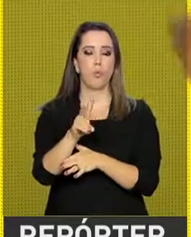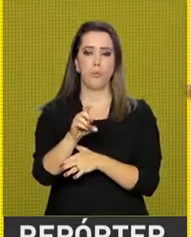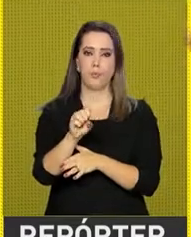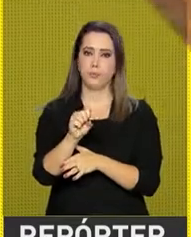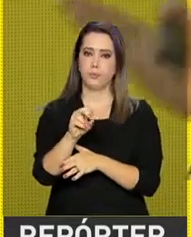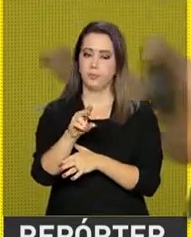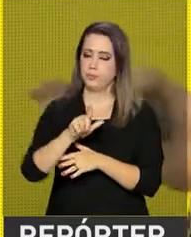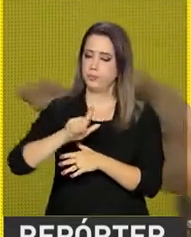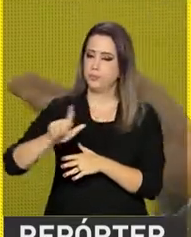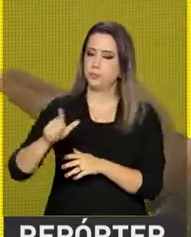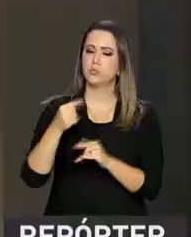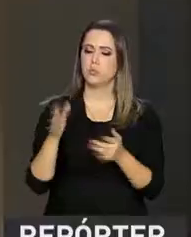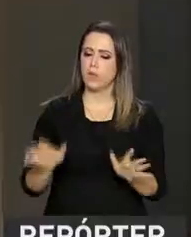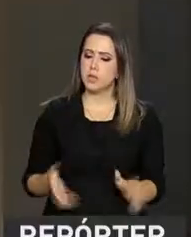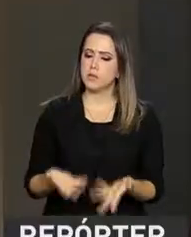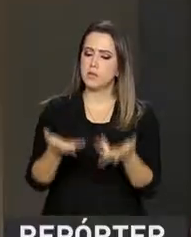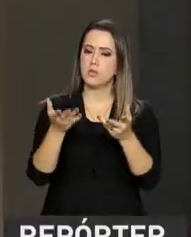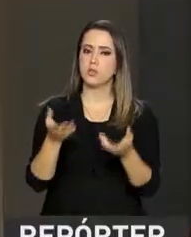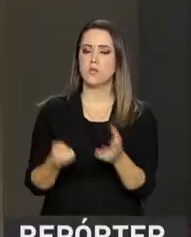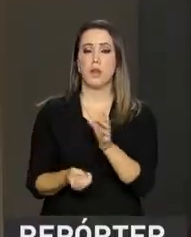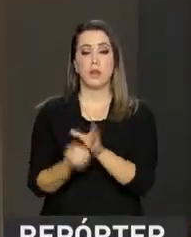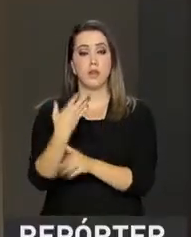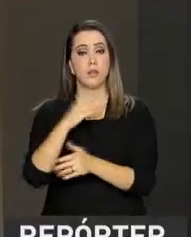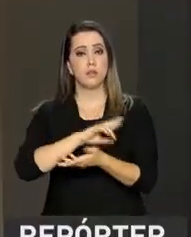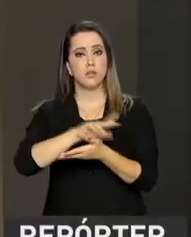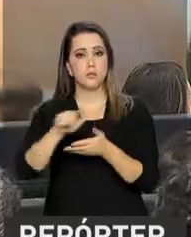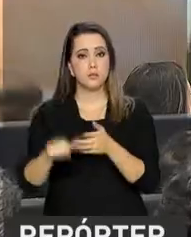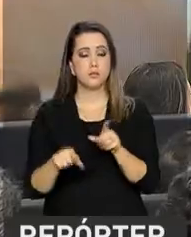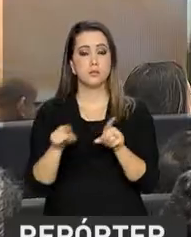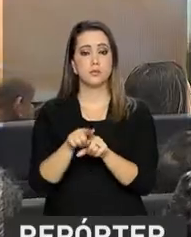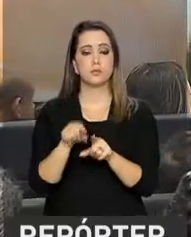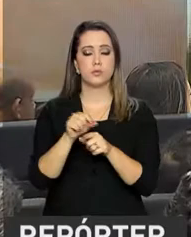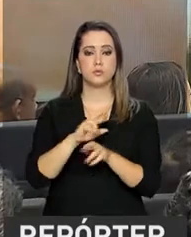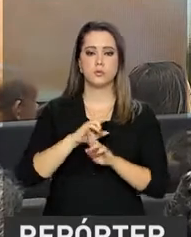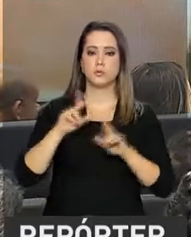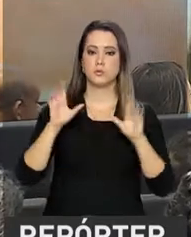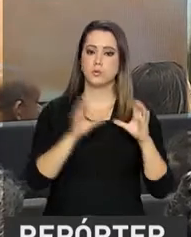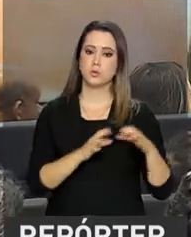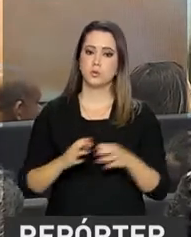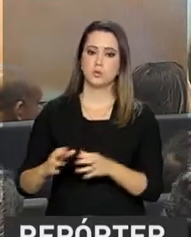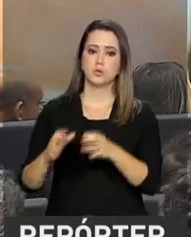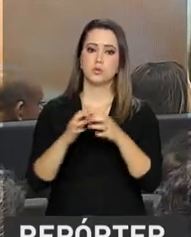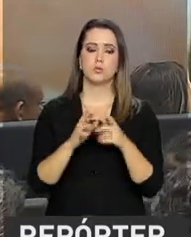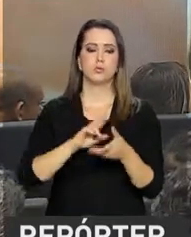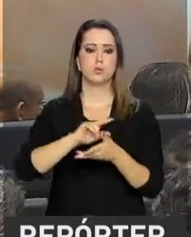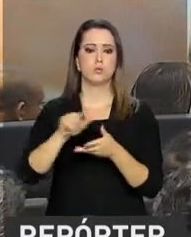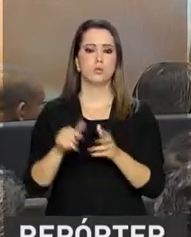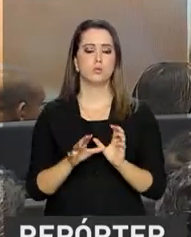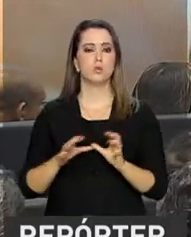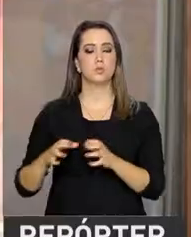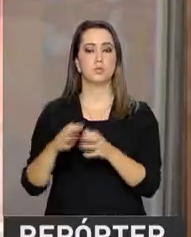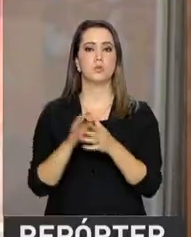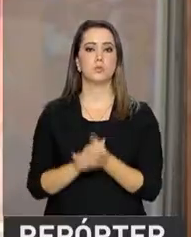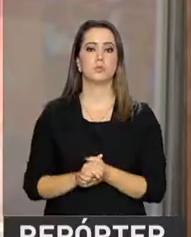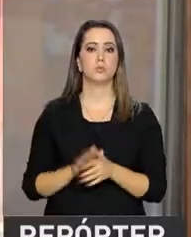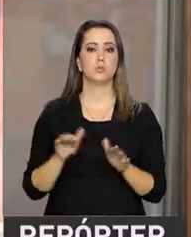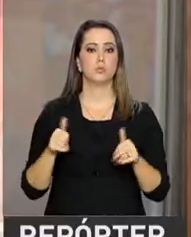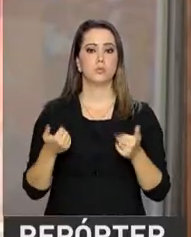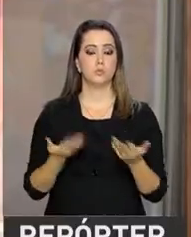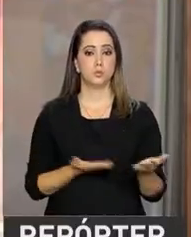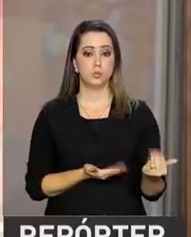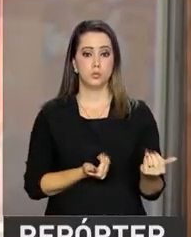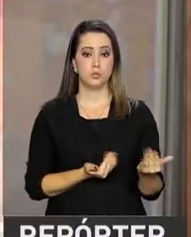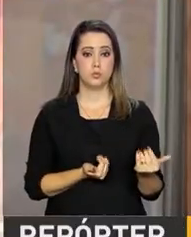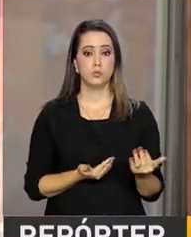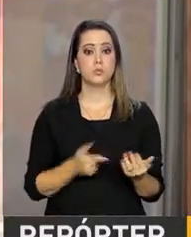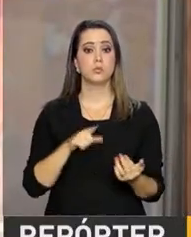produção de filmes, animações, séries e jogos eletrônicos para diferentes públicos e em diversas plataformas. E para que os jovens